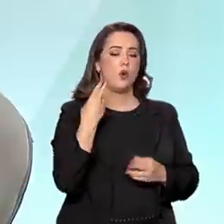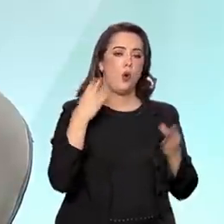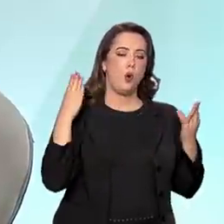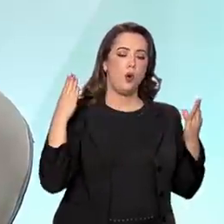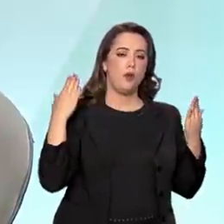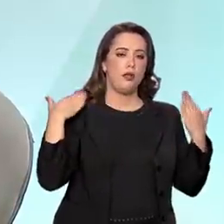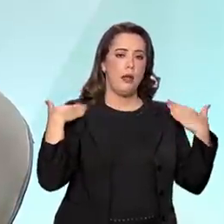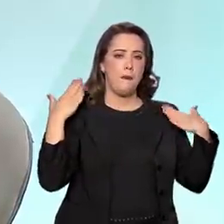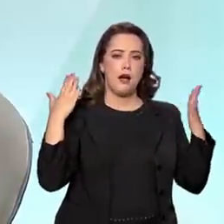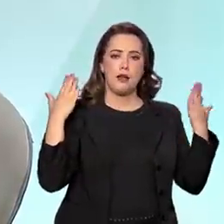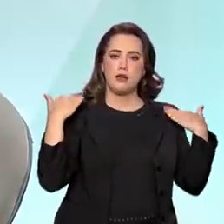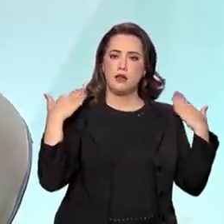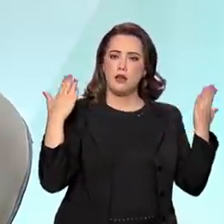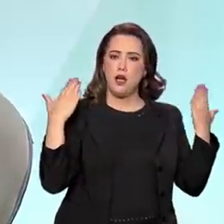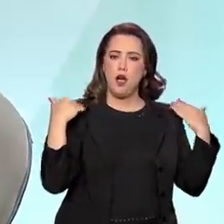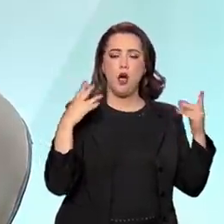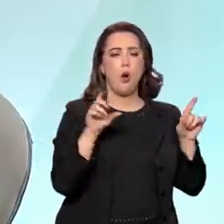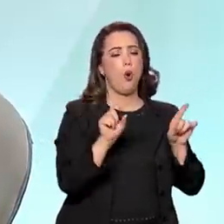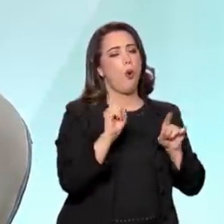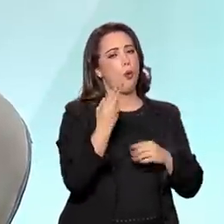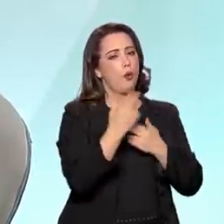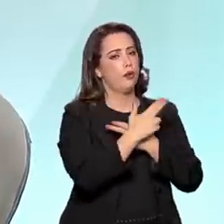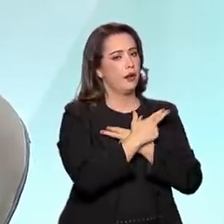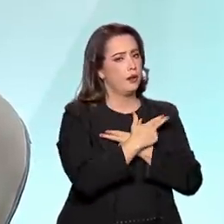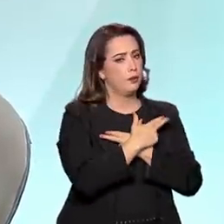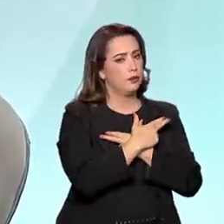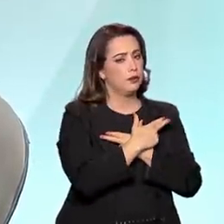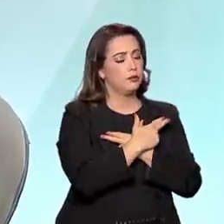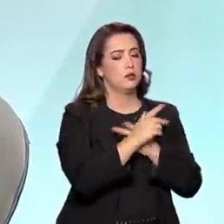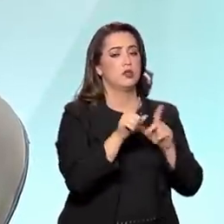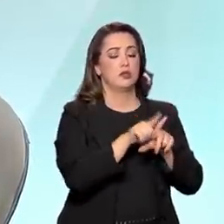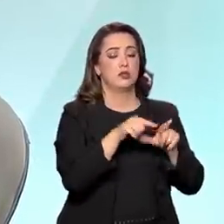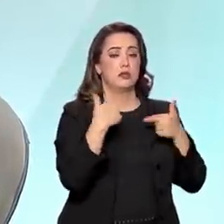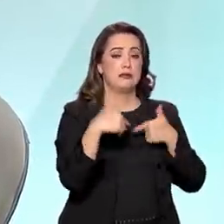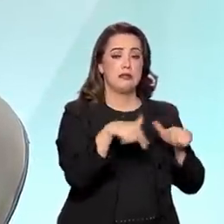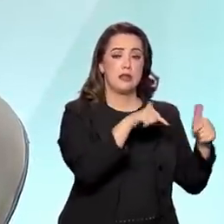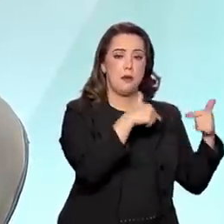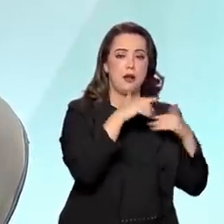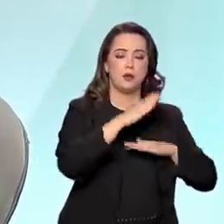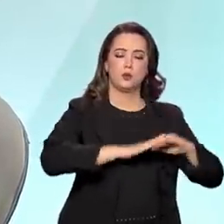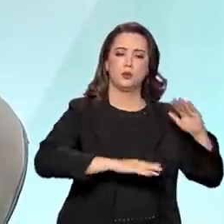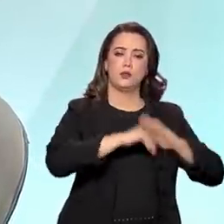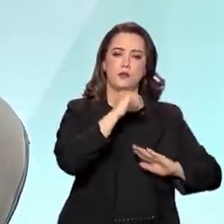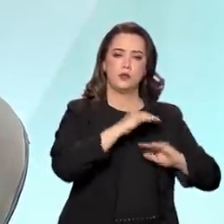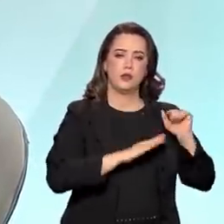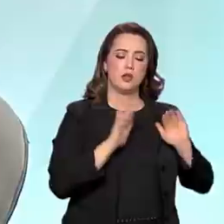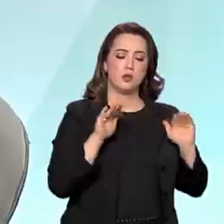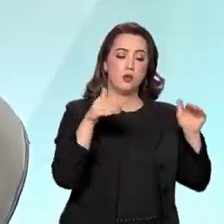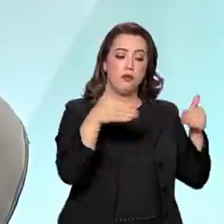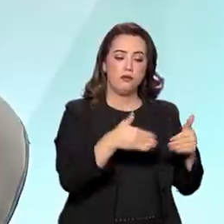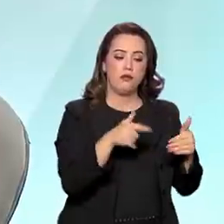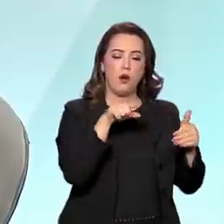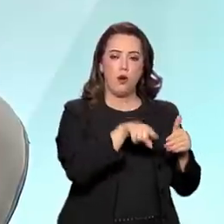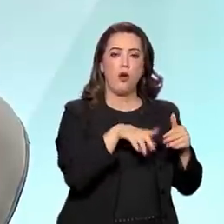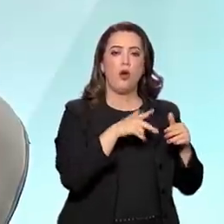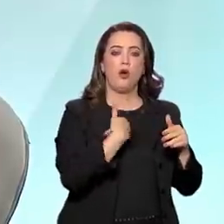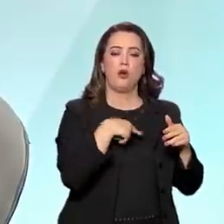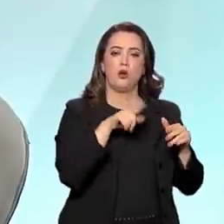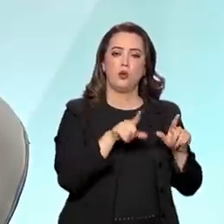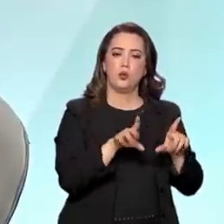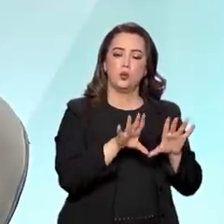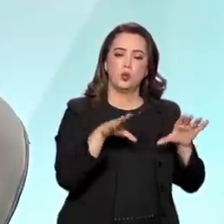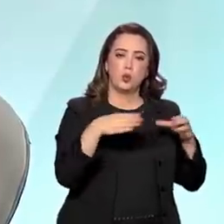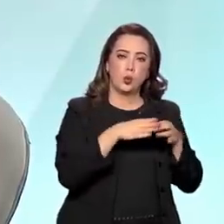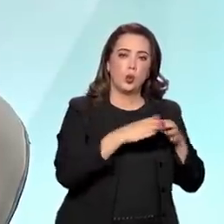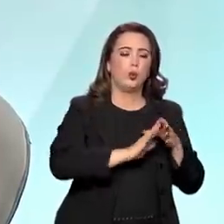e ele vai ter atividades extremamente profissionais nessa área bélica então